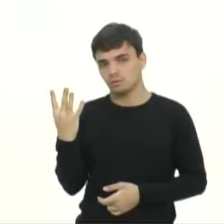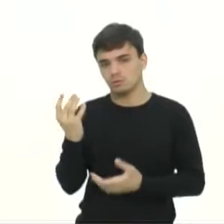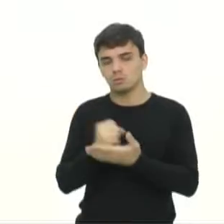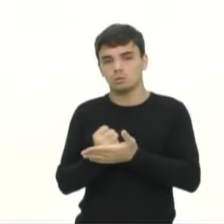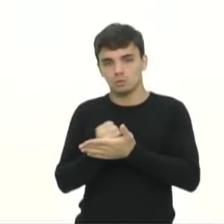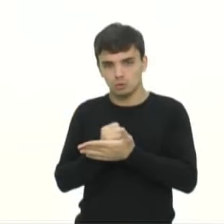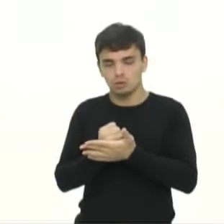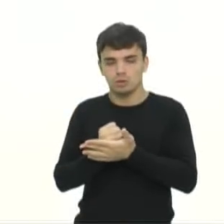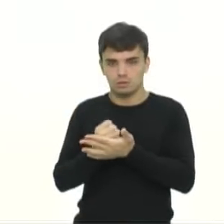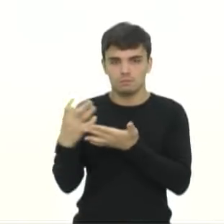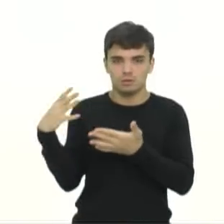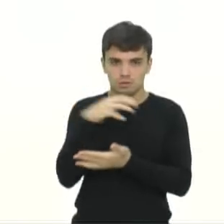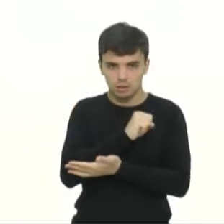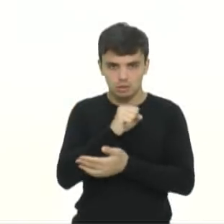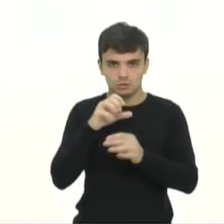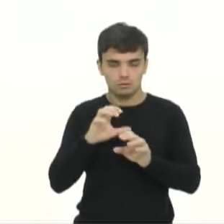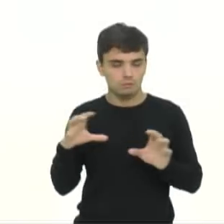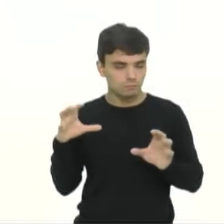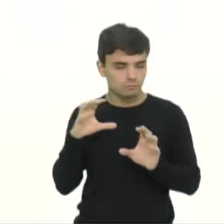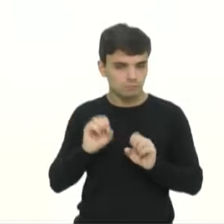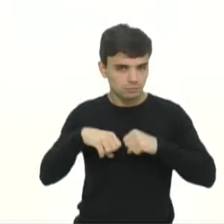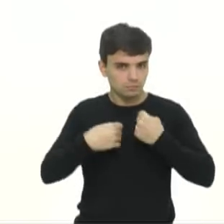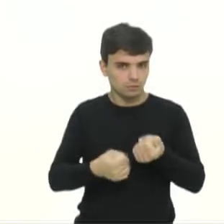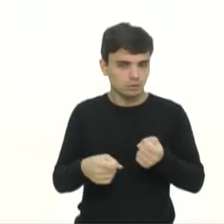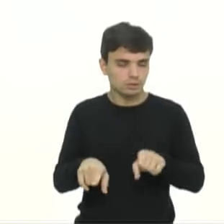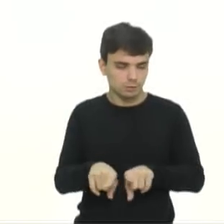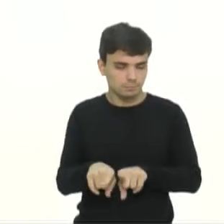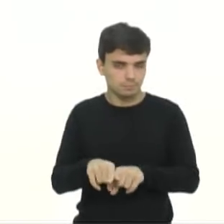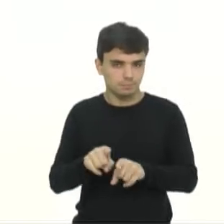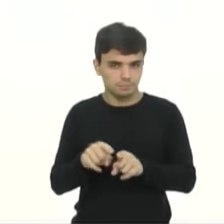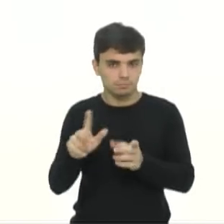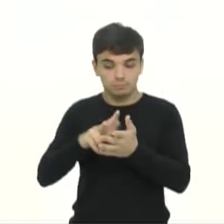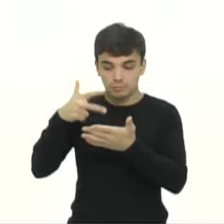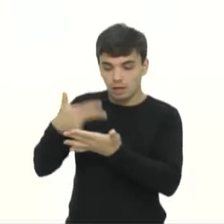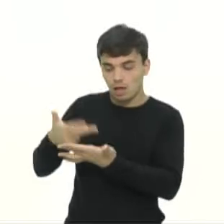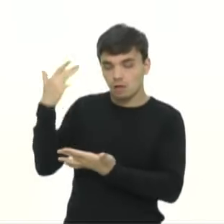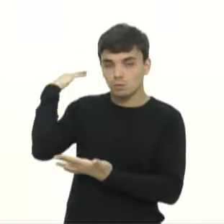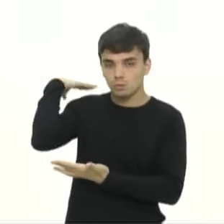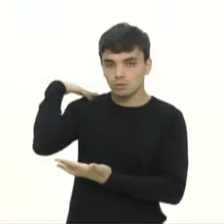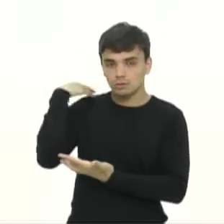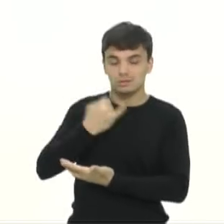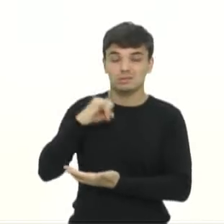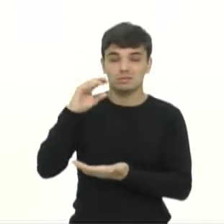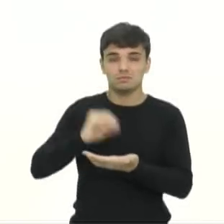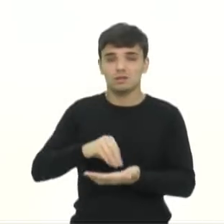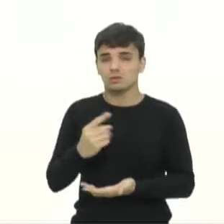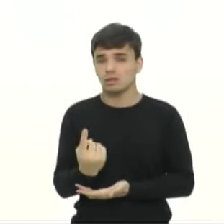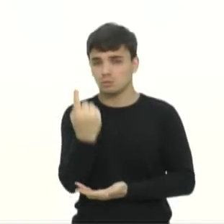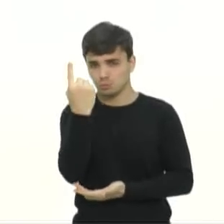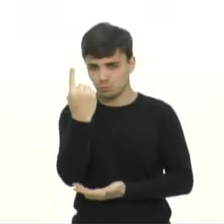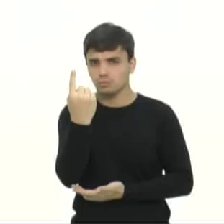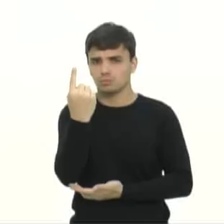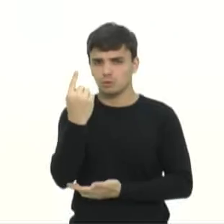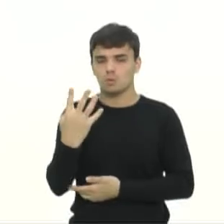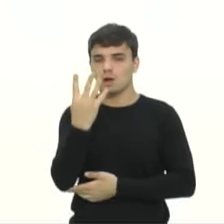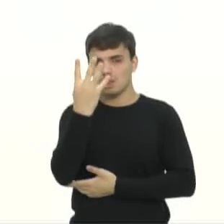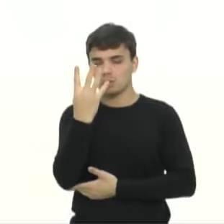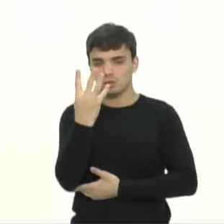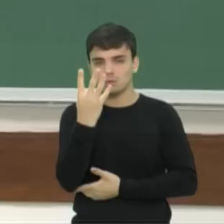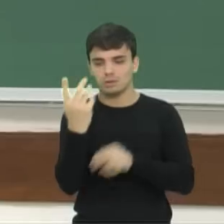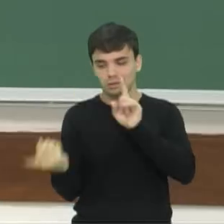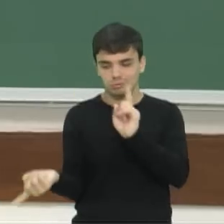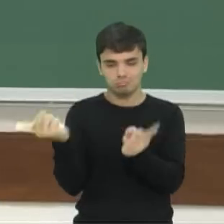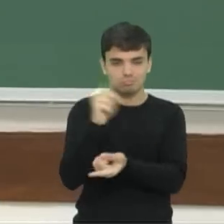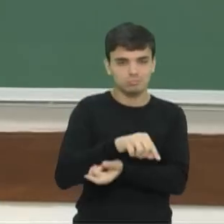força, e o adversário precisa cair totalmente com as costas no chão. Faltou um ou mais desses 4 elementos, ali o golpe